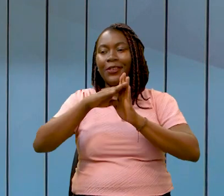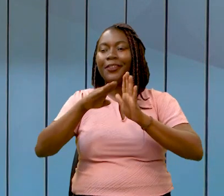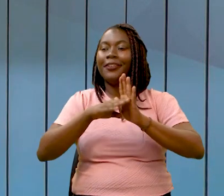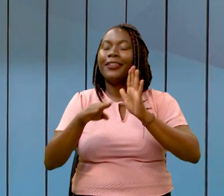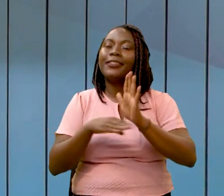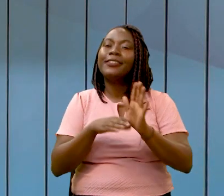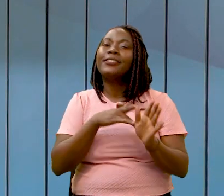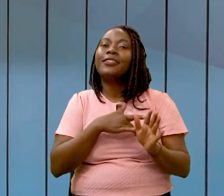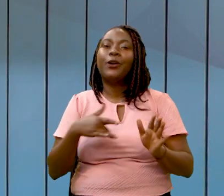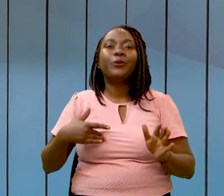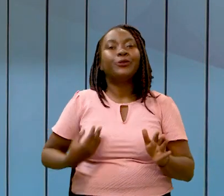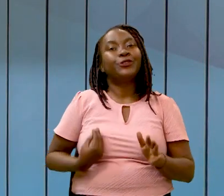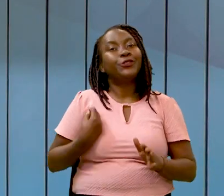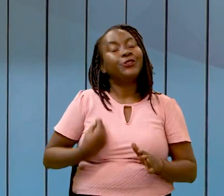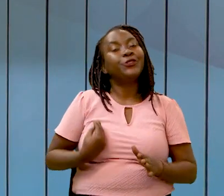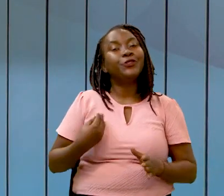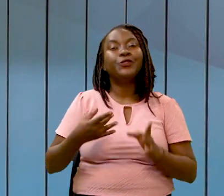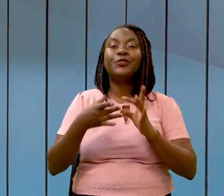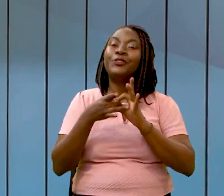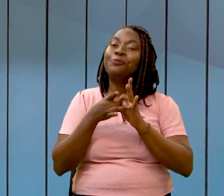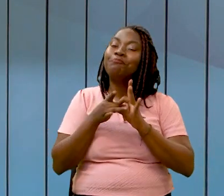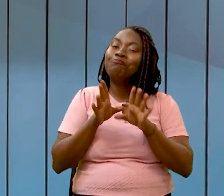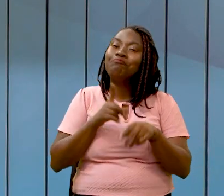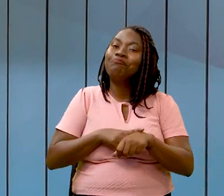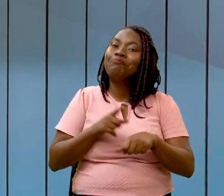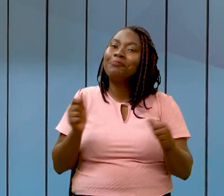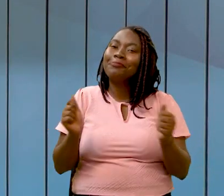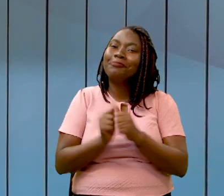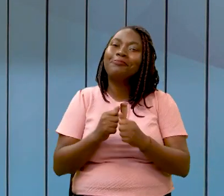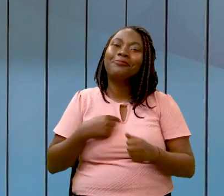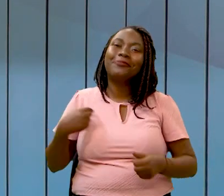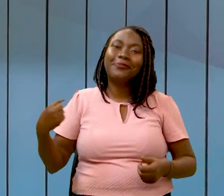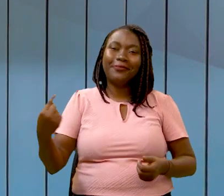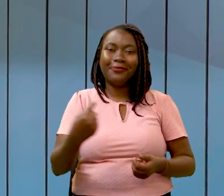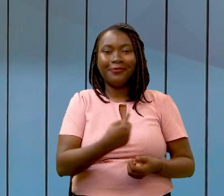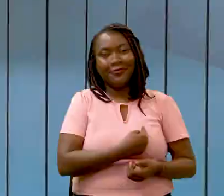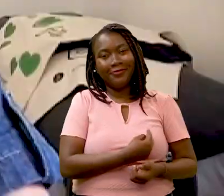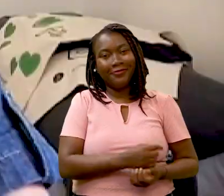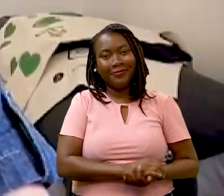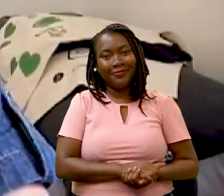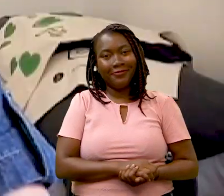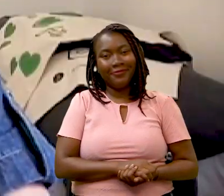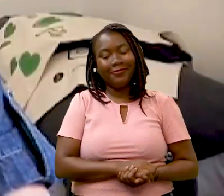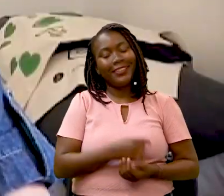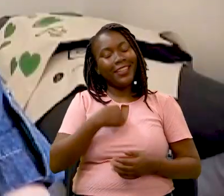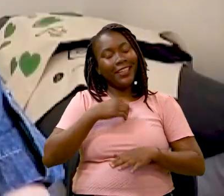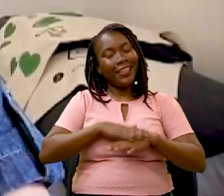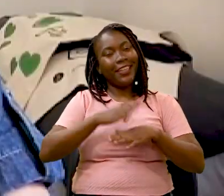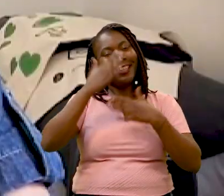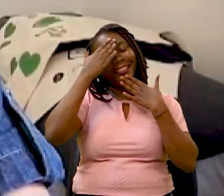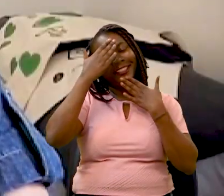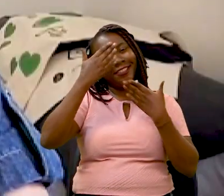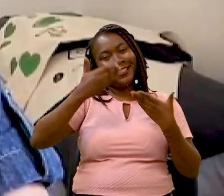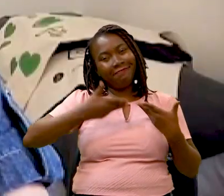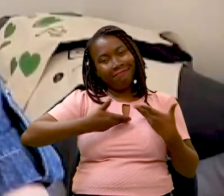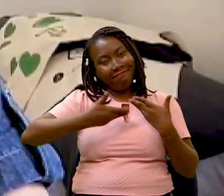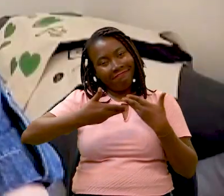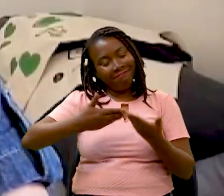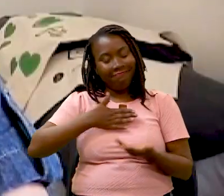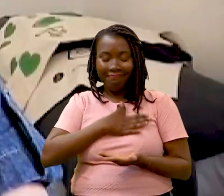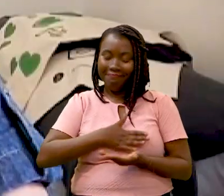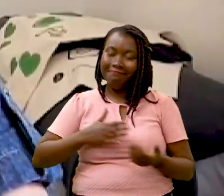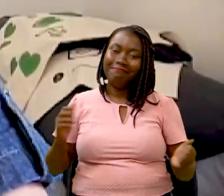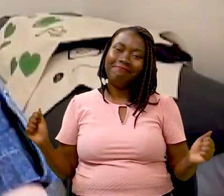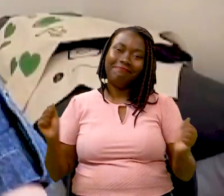programa, no Saúde e Vida, sua disposição e seu tempo aqui conosco. Sou eu quem agradece o convite, é um prazer estar